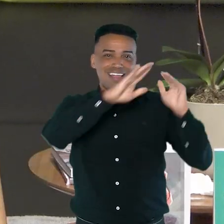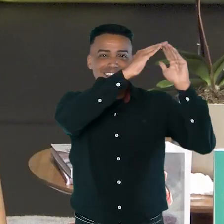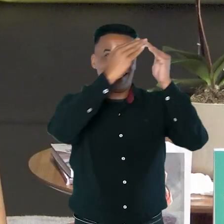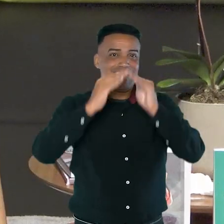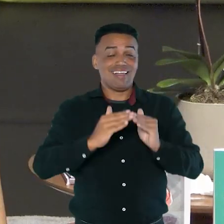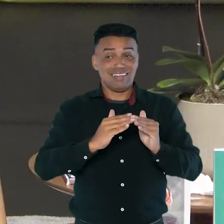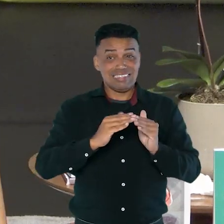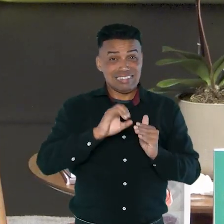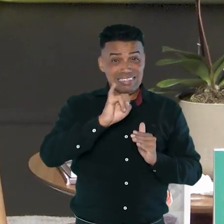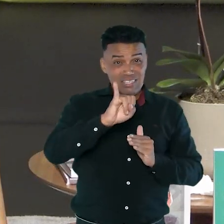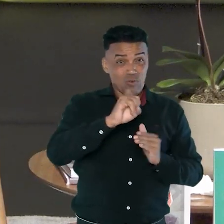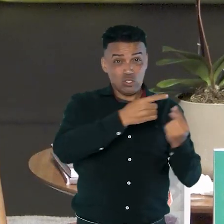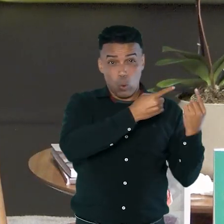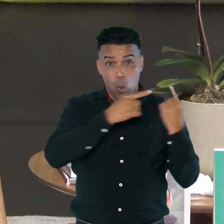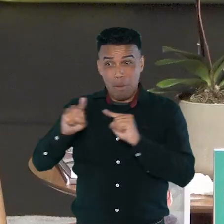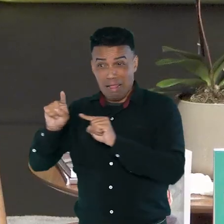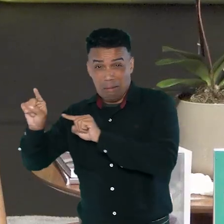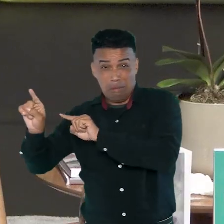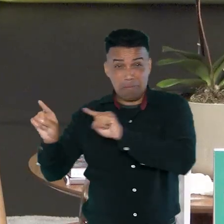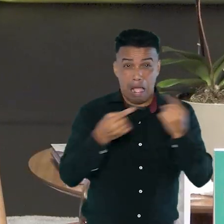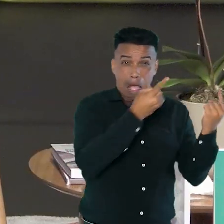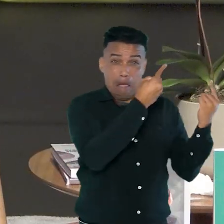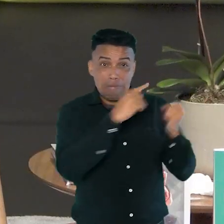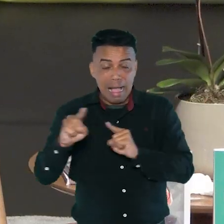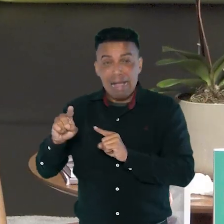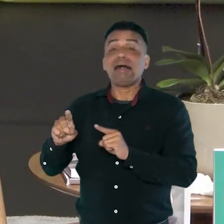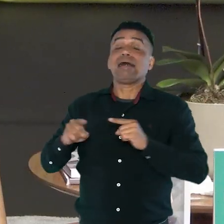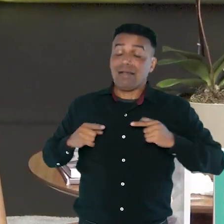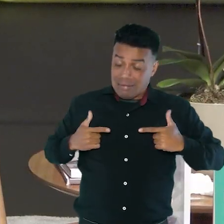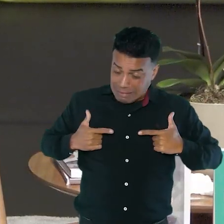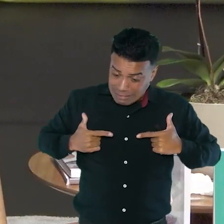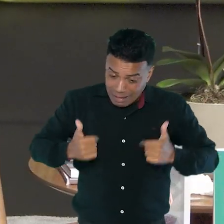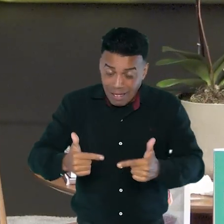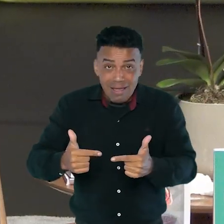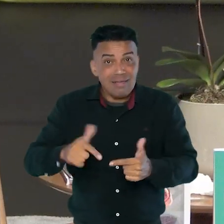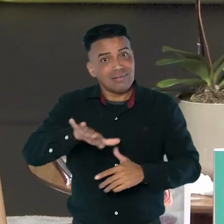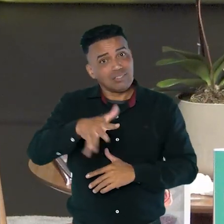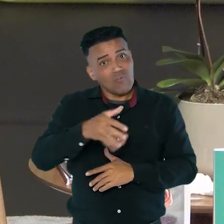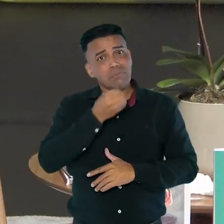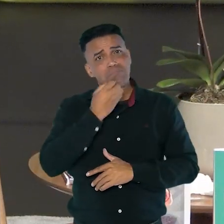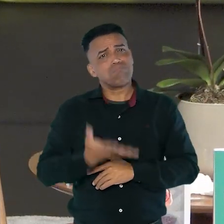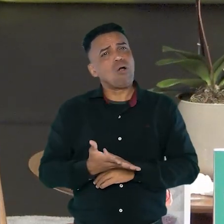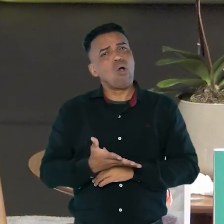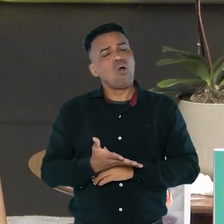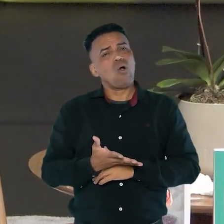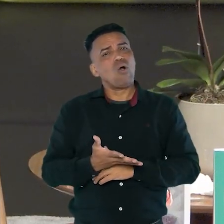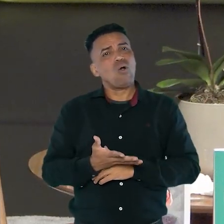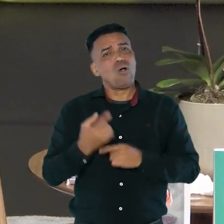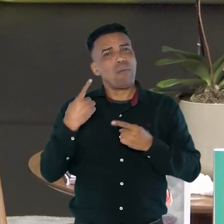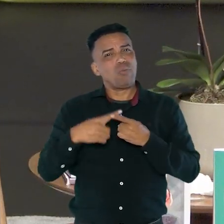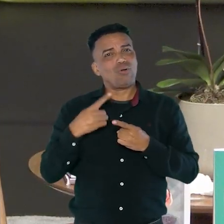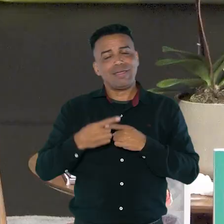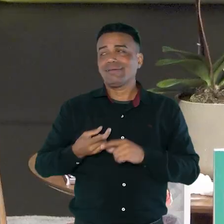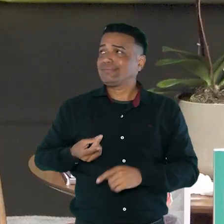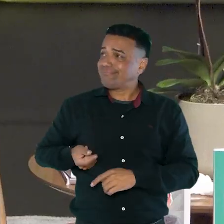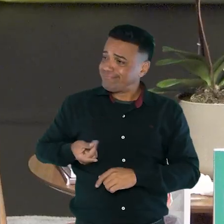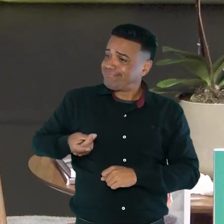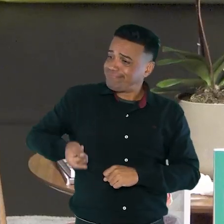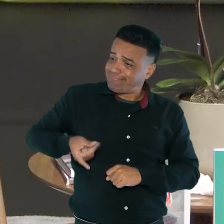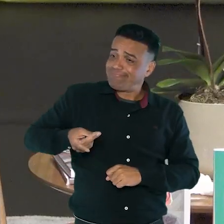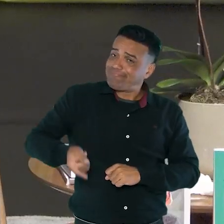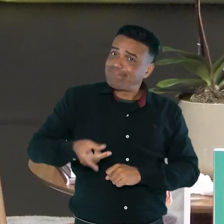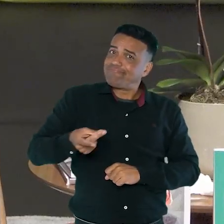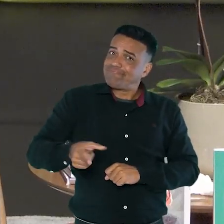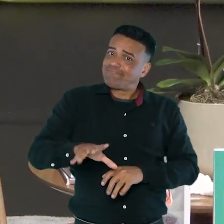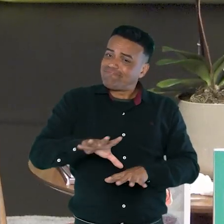ódio com ódio, estaríamos numa guerra. E talvez seria bom. Porque durante muito tempo a